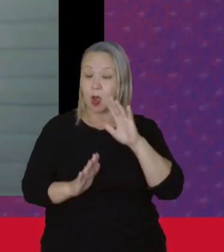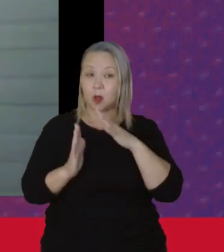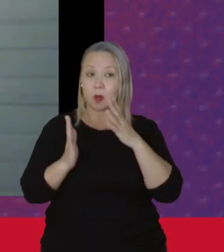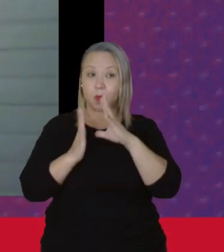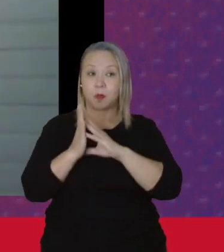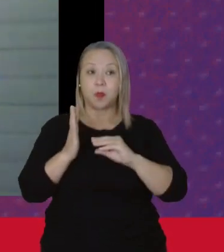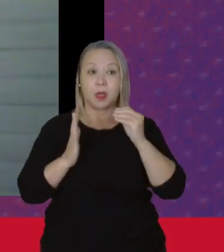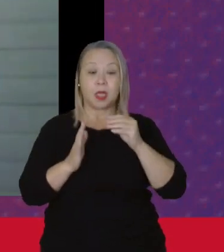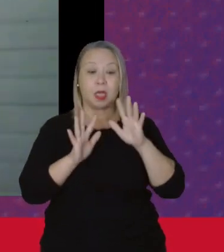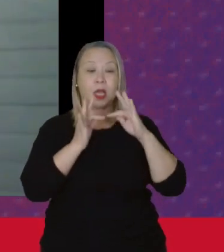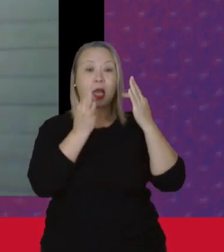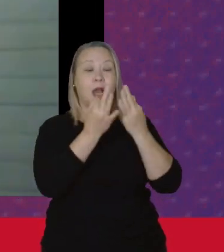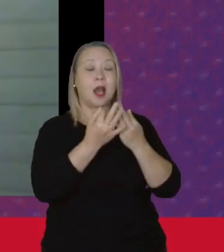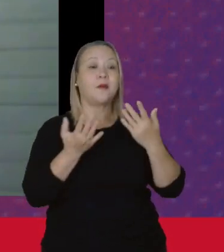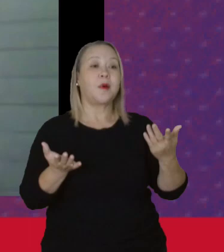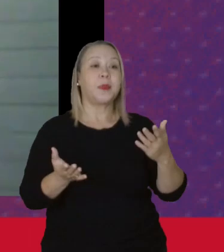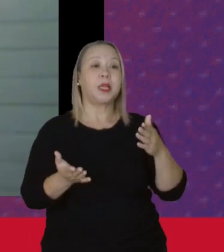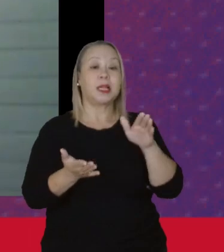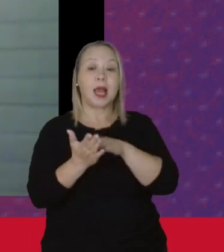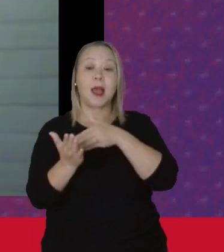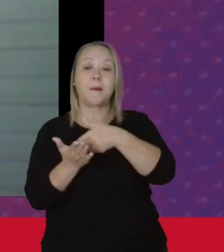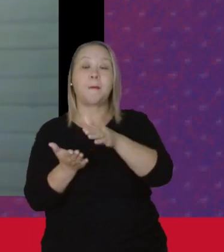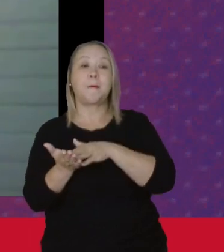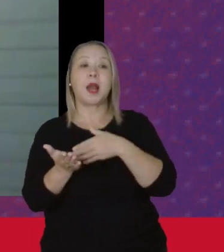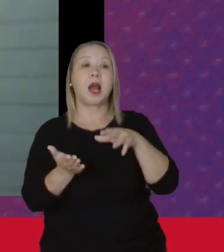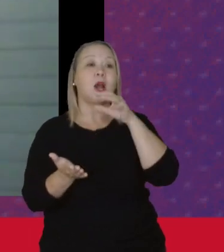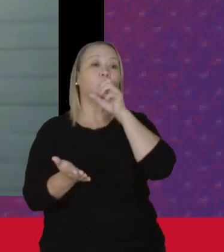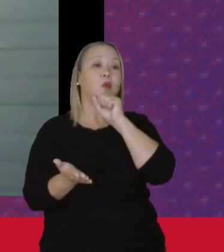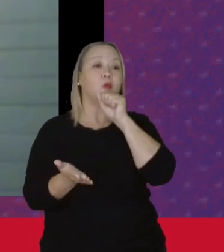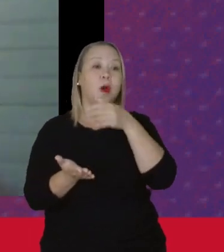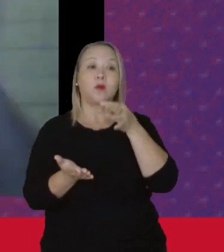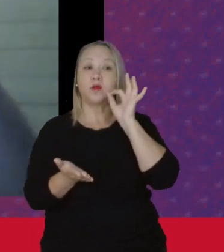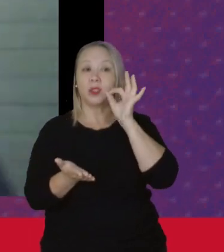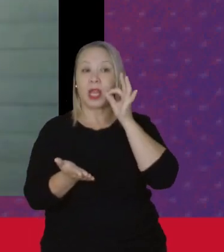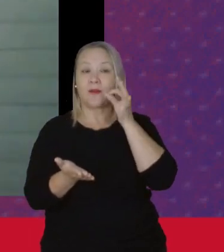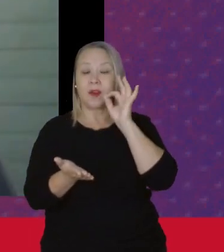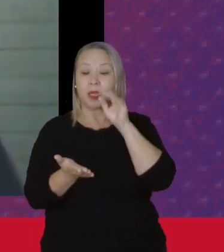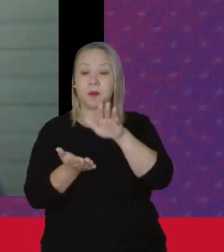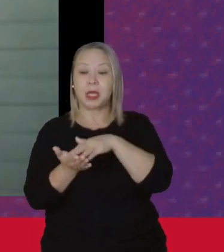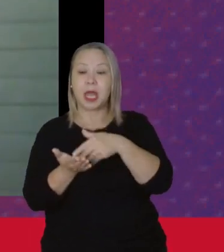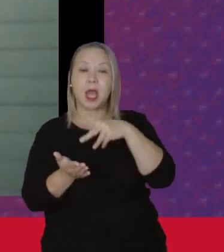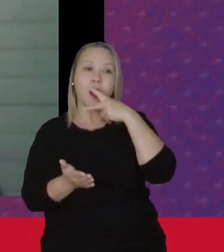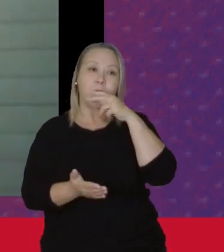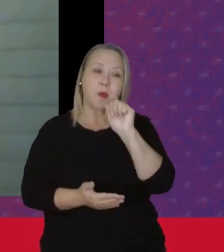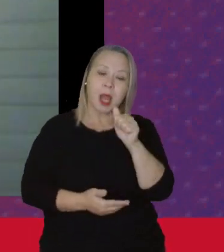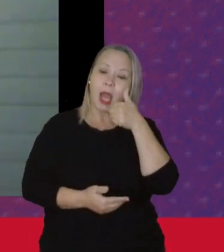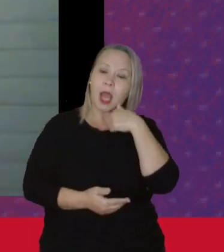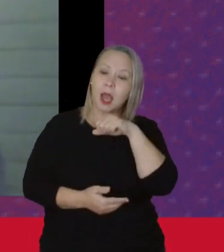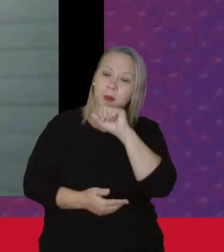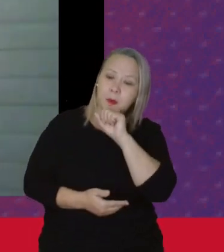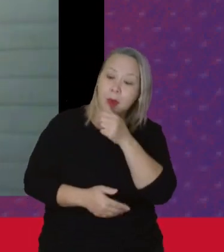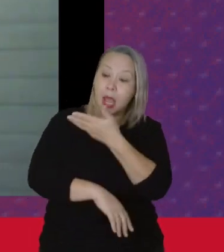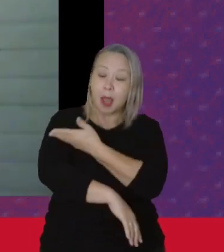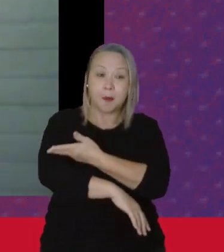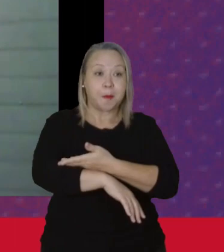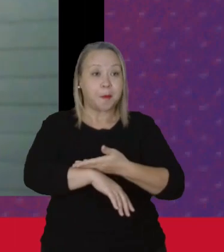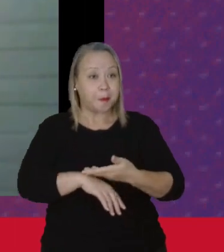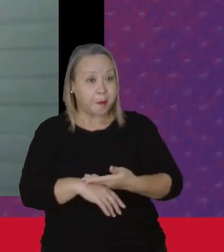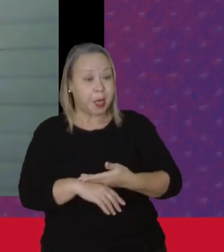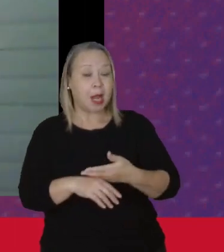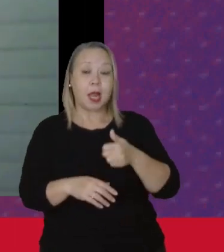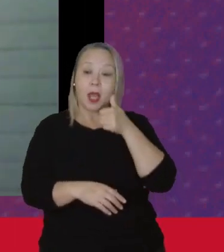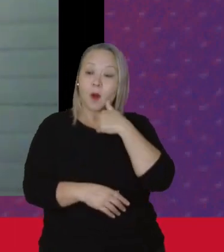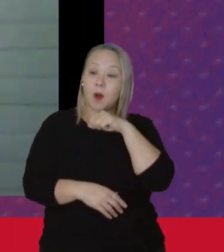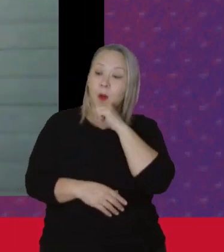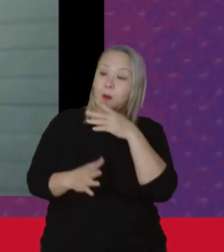aquela família doriana, né, de café da manhã, papaizinho, felizinho, branco, com a